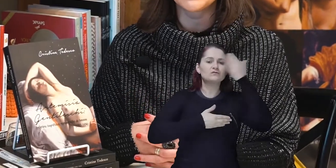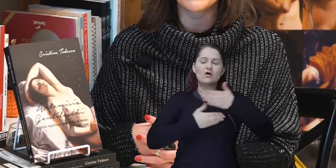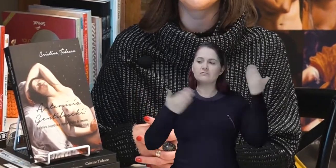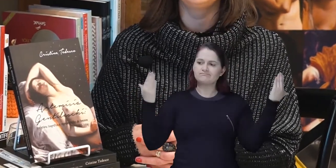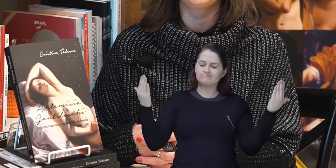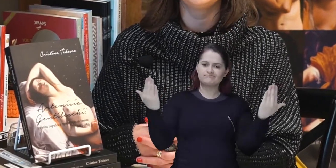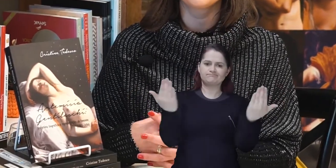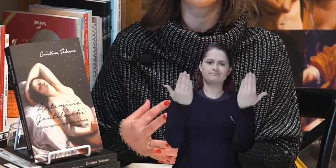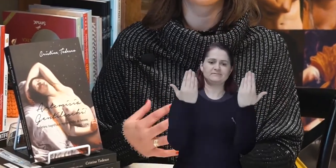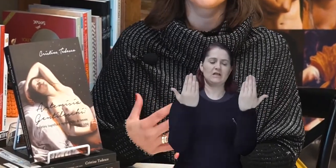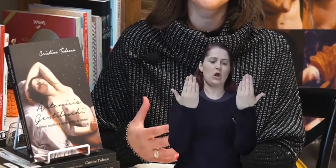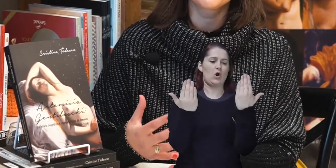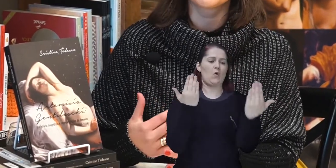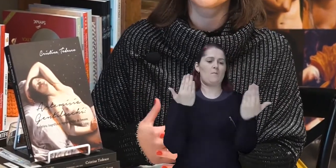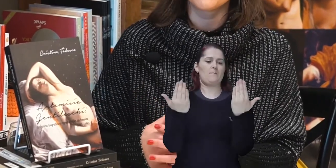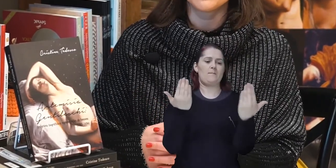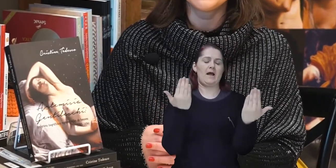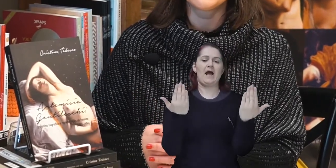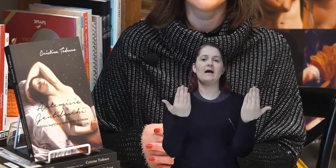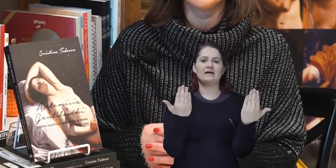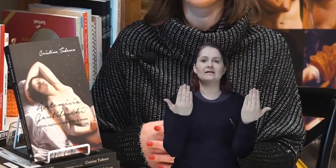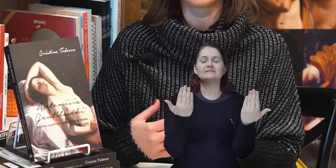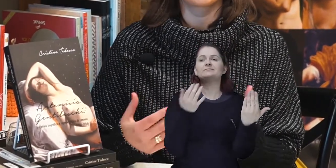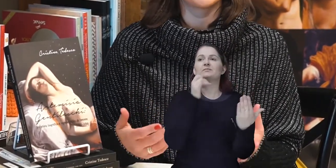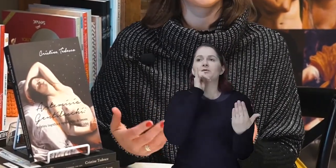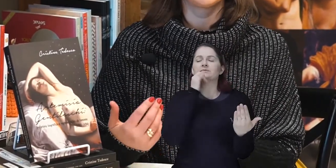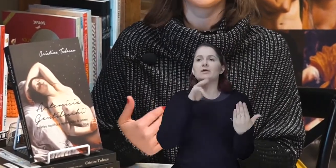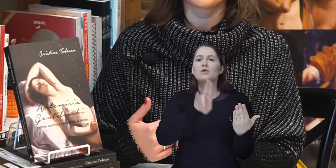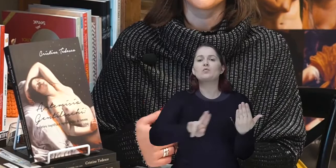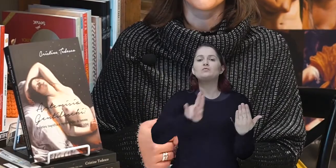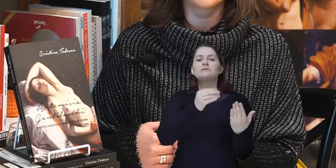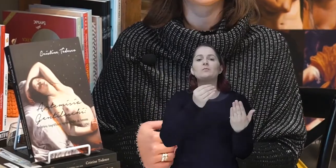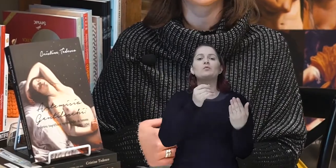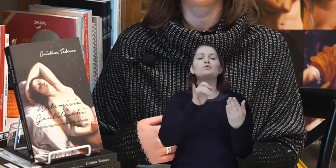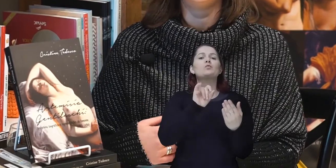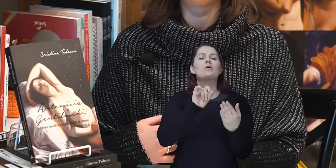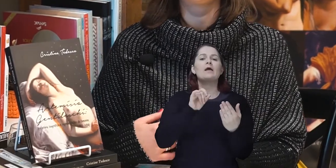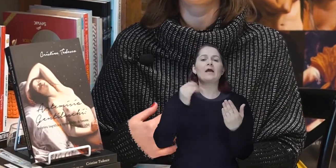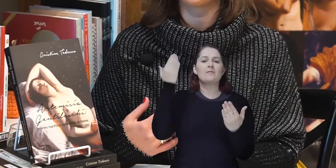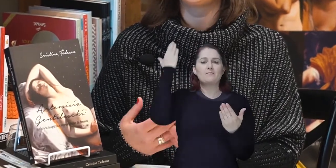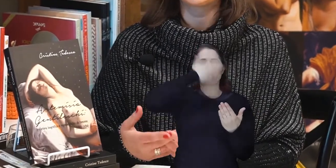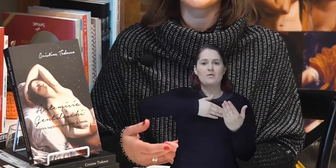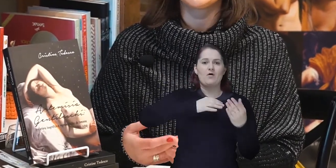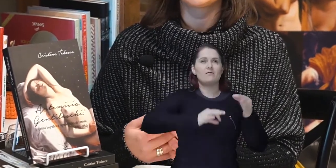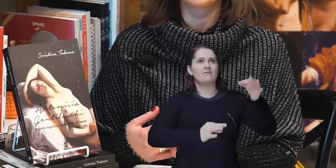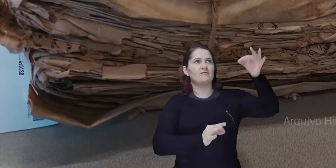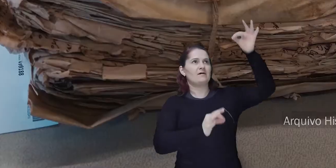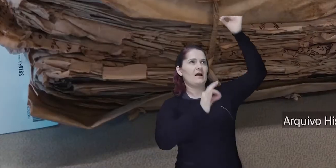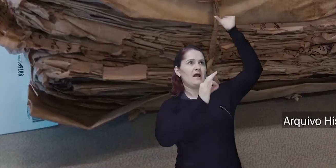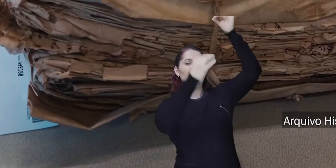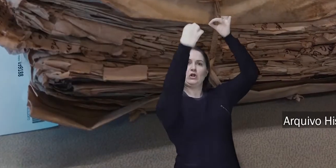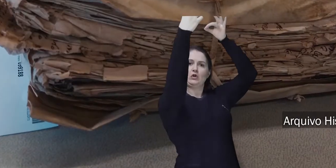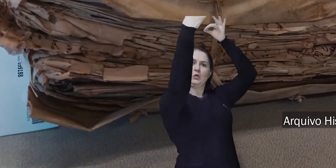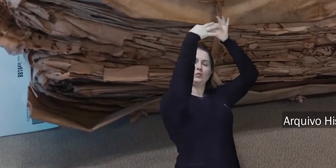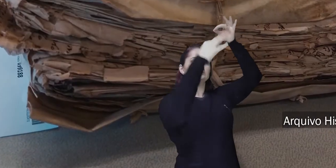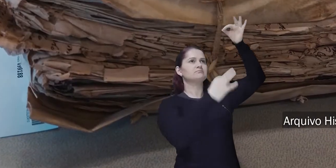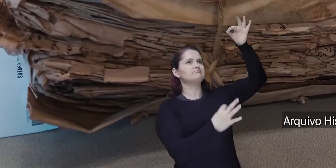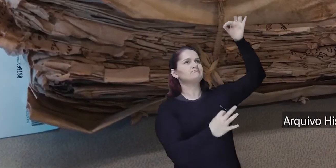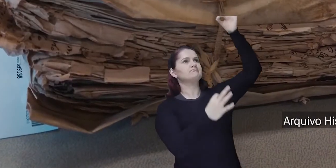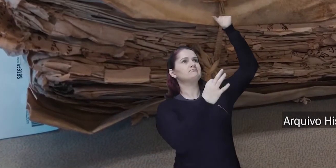todo um trabalho de confronto com as fontes, uma correspondência com outra. Também uma técnica que eu usei muito era